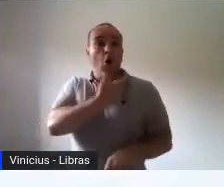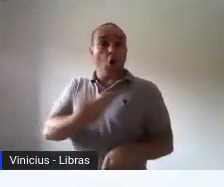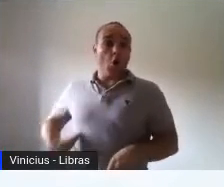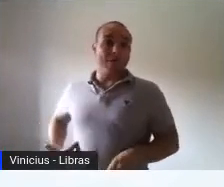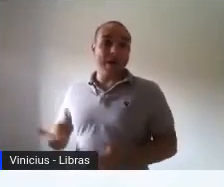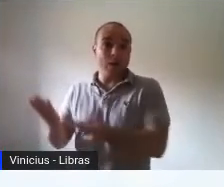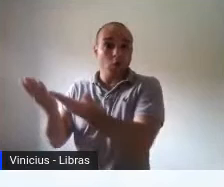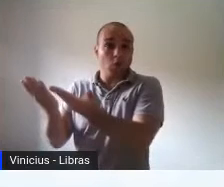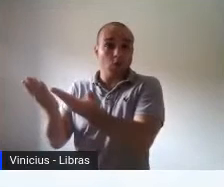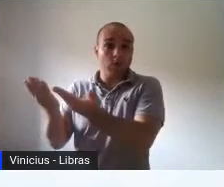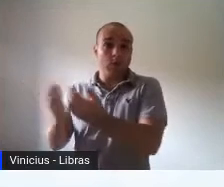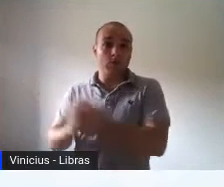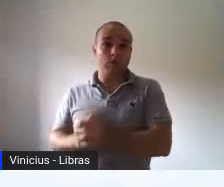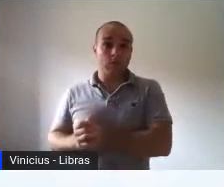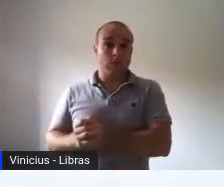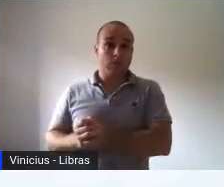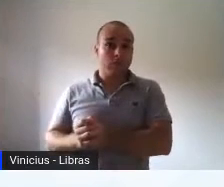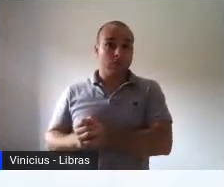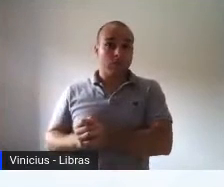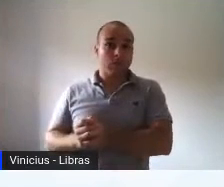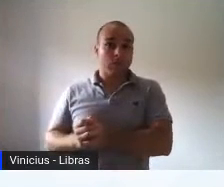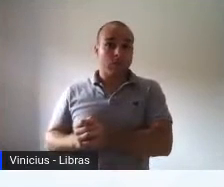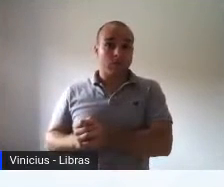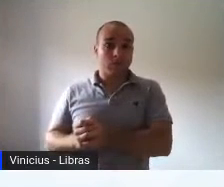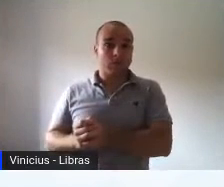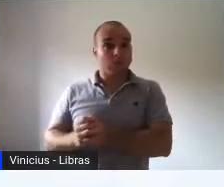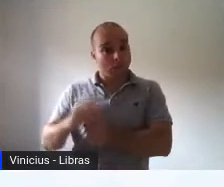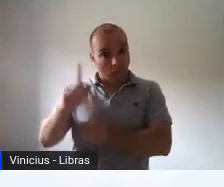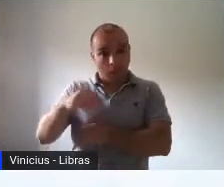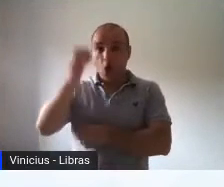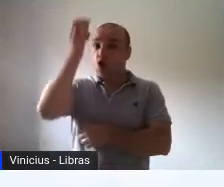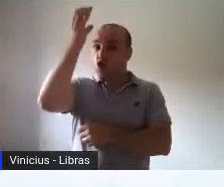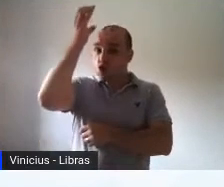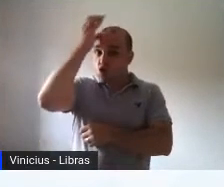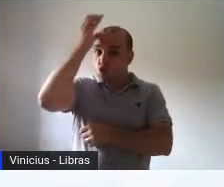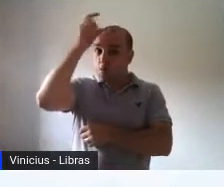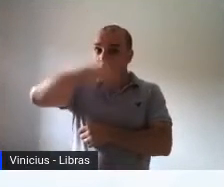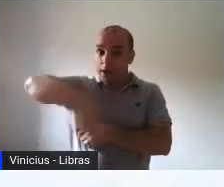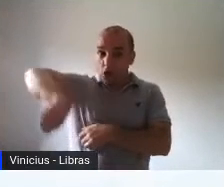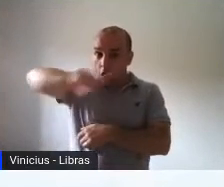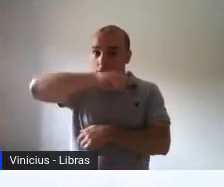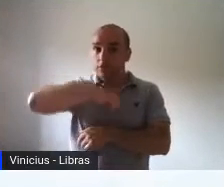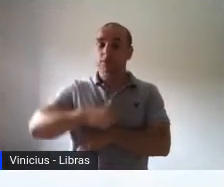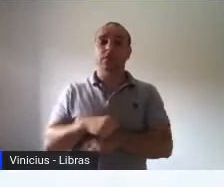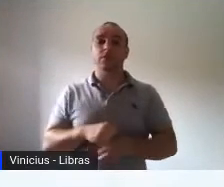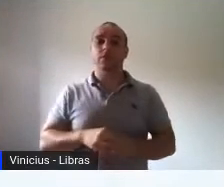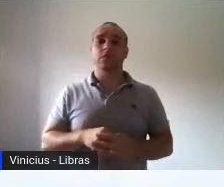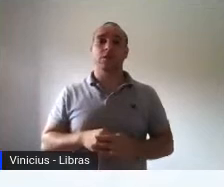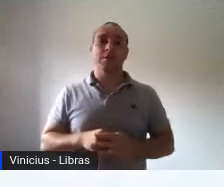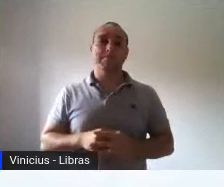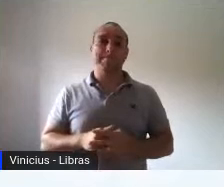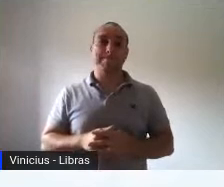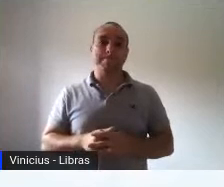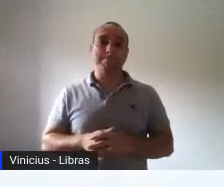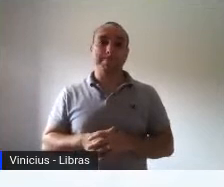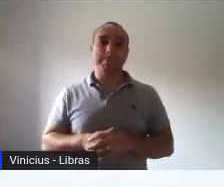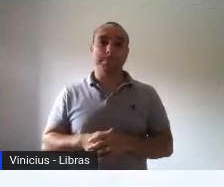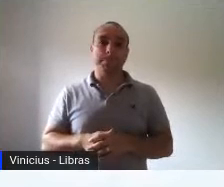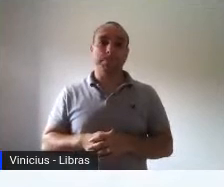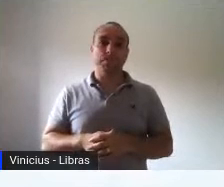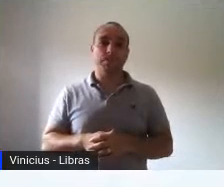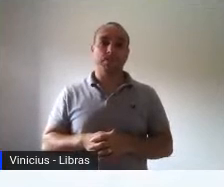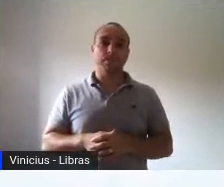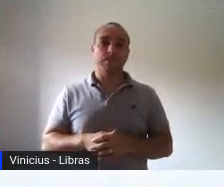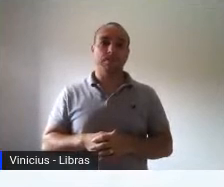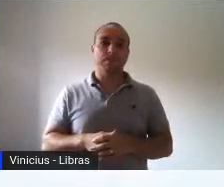porque eles defendem o interesse. E a gente tem culpa nisso, porque quem colocou lá foi o trabalhador. O trabalhador, ao invés de votar em quem defende ele, vota